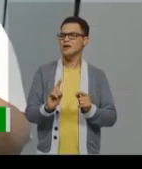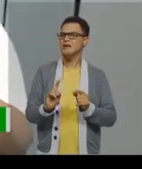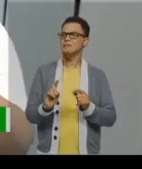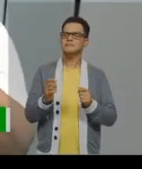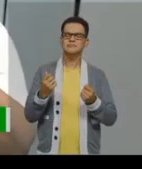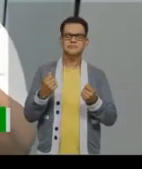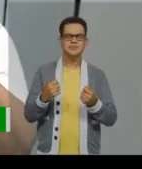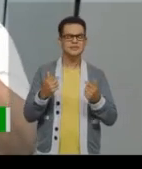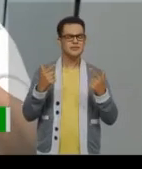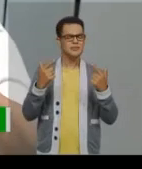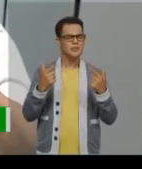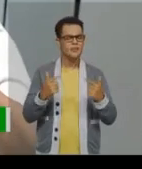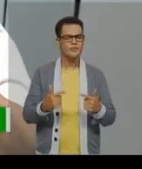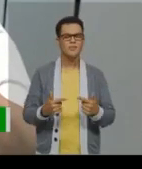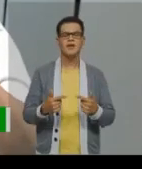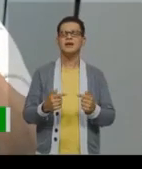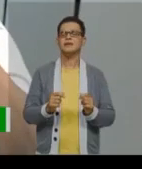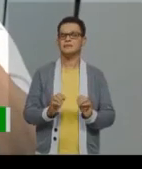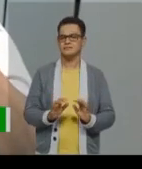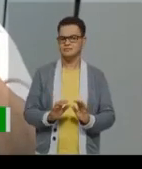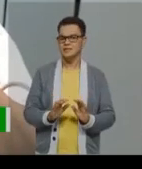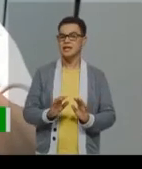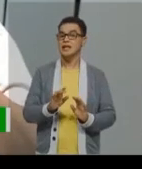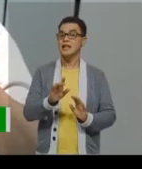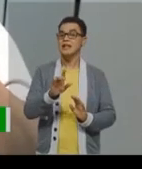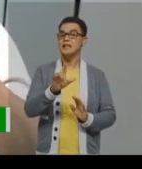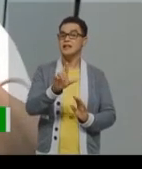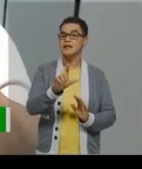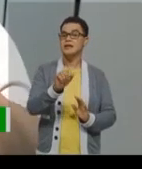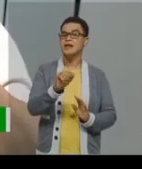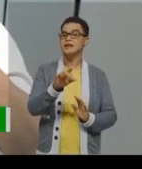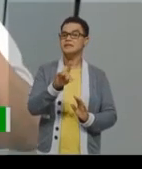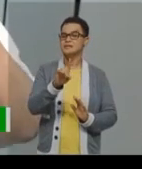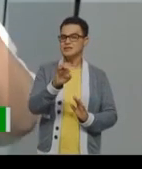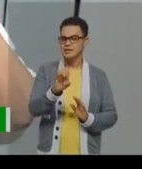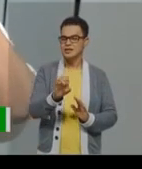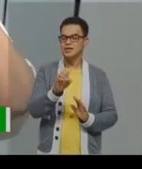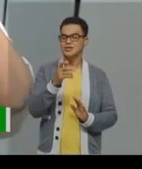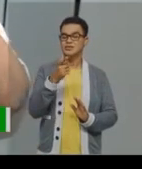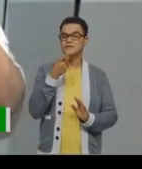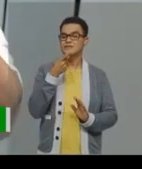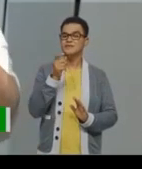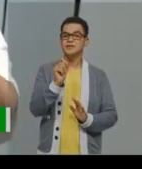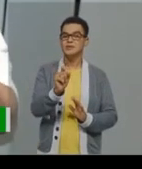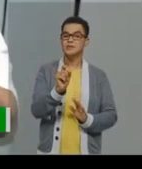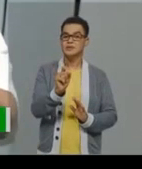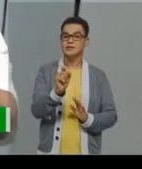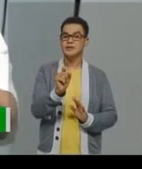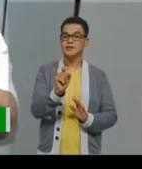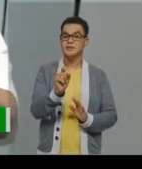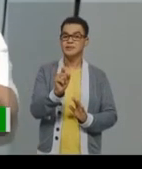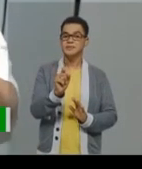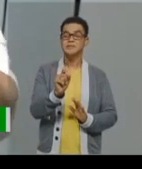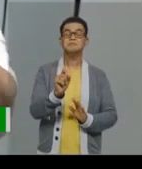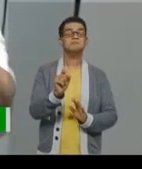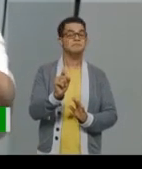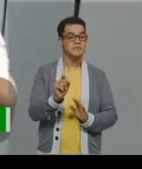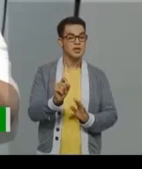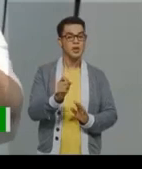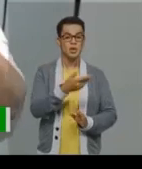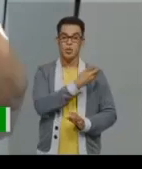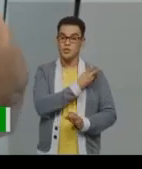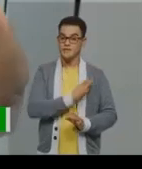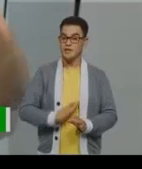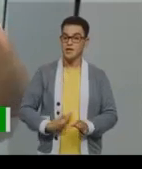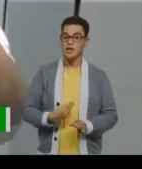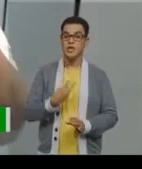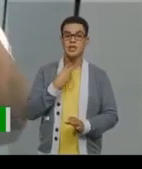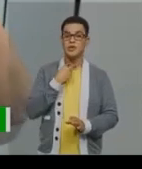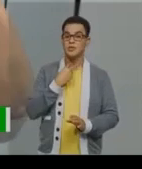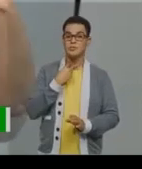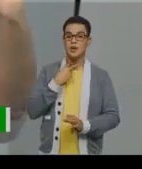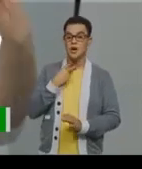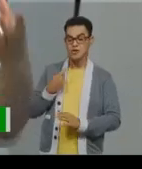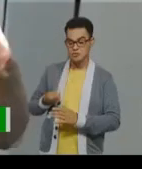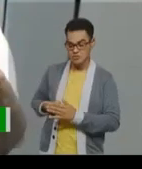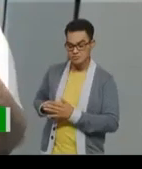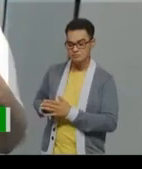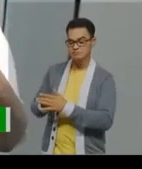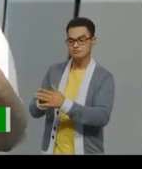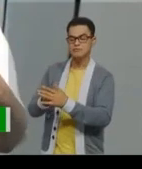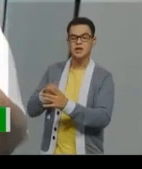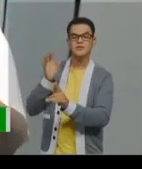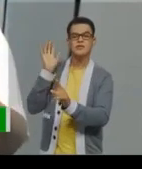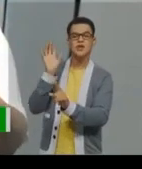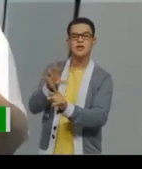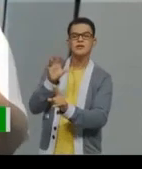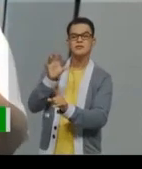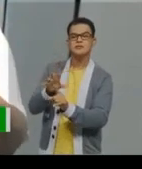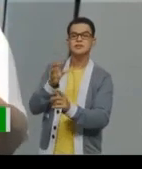A laicidade também diz que o Estado não deve interferir na sua forma de ver, acreditar o mundo, interpretar